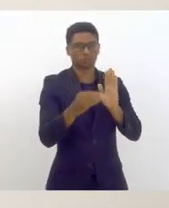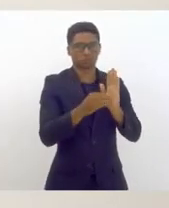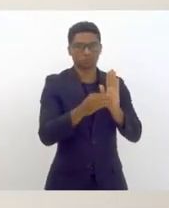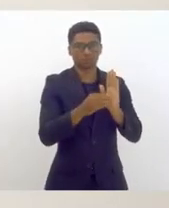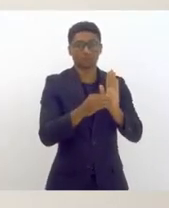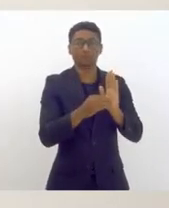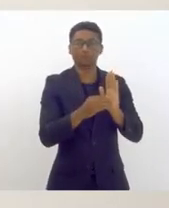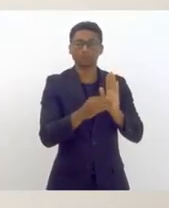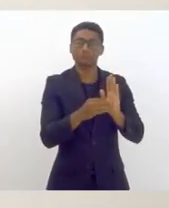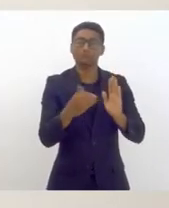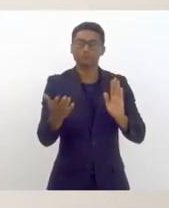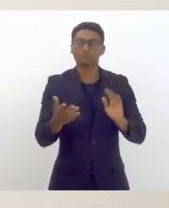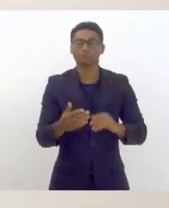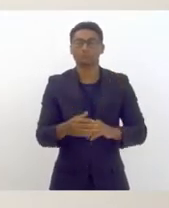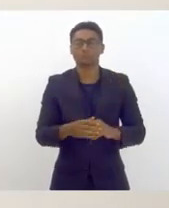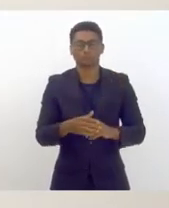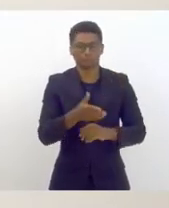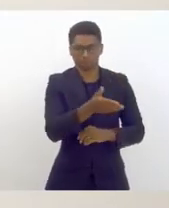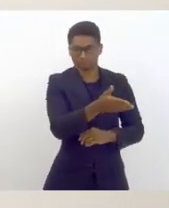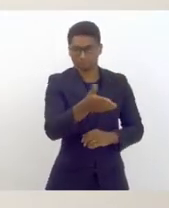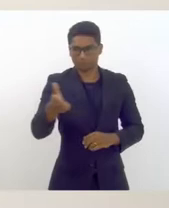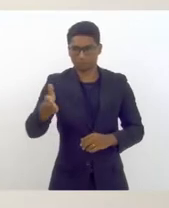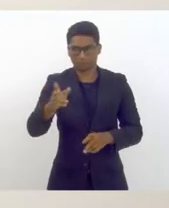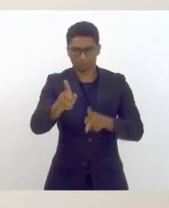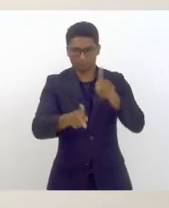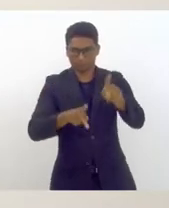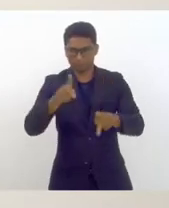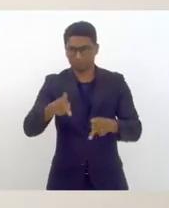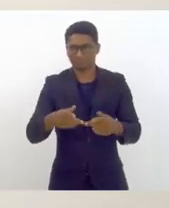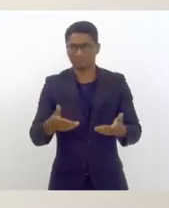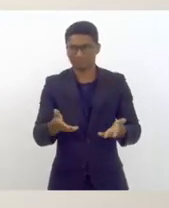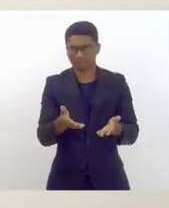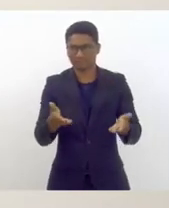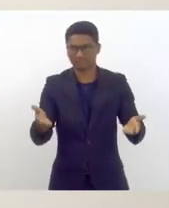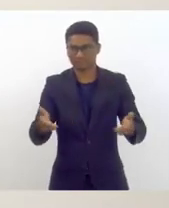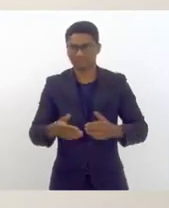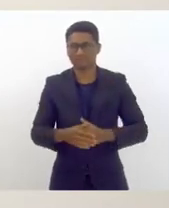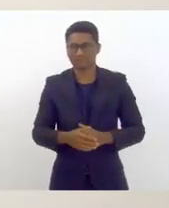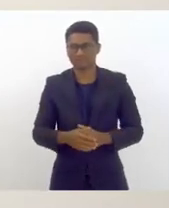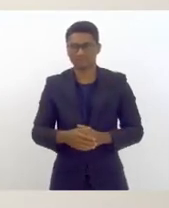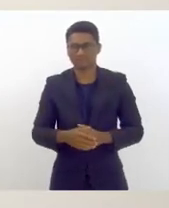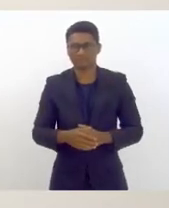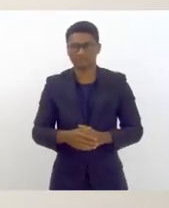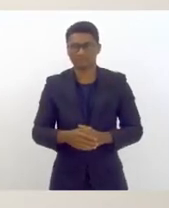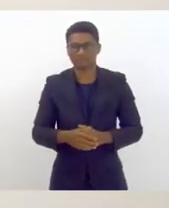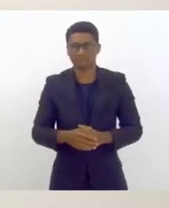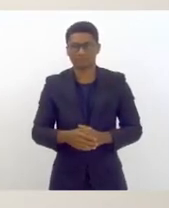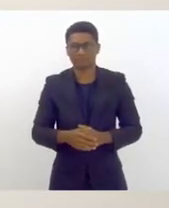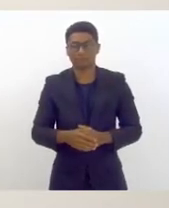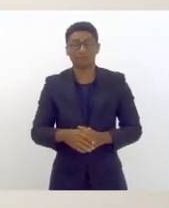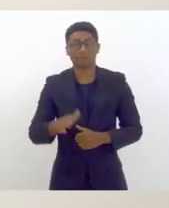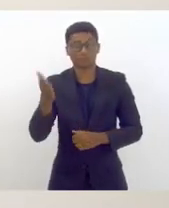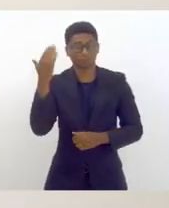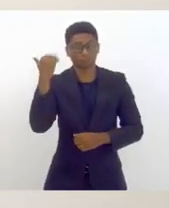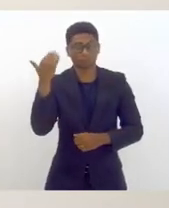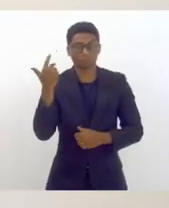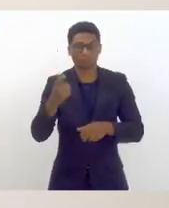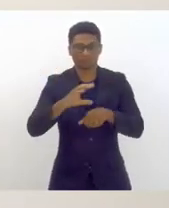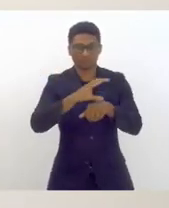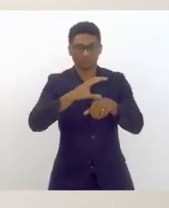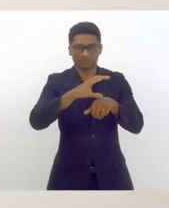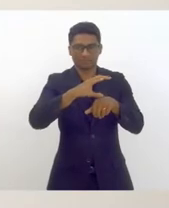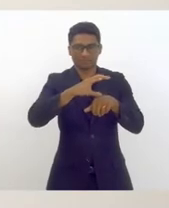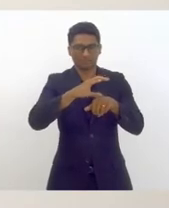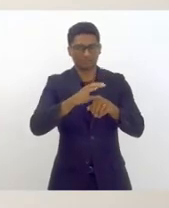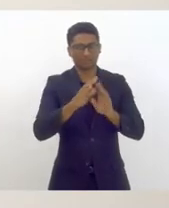dessas propostas de iniciativa popular, não dessa do legislativo que nós implementamos aqui, mas daquela prevista na Constituição, em